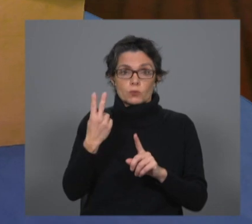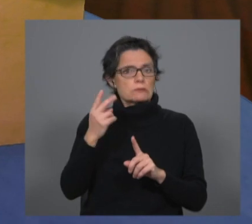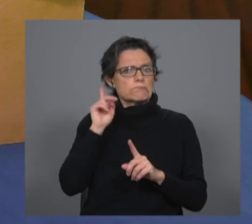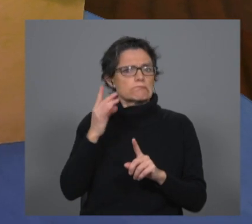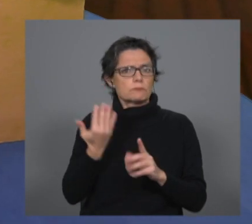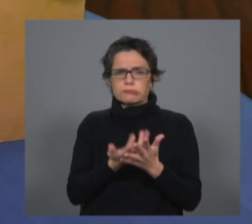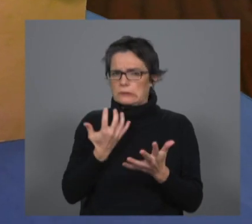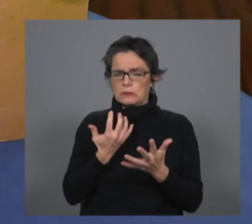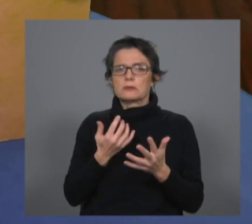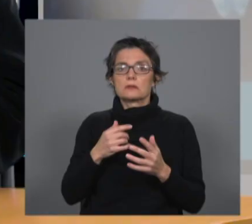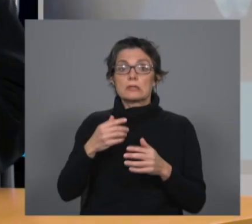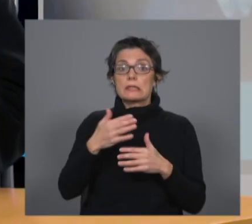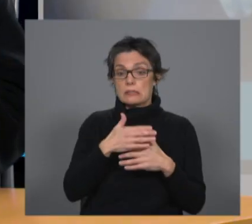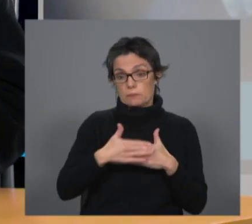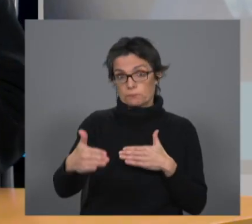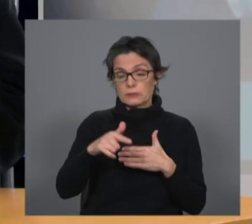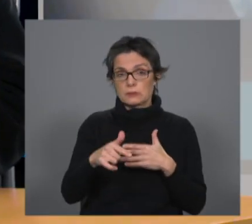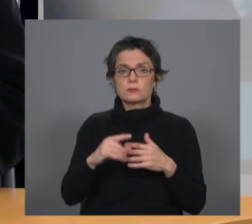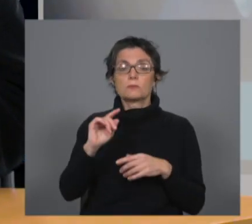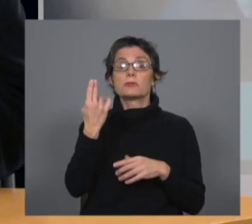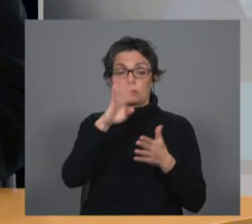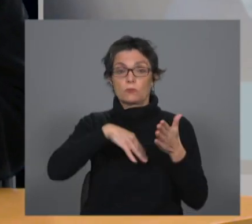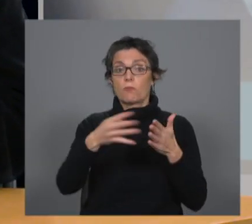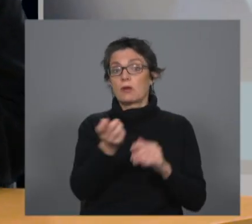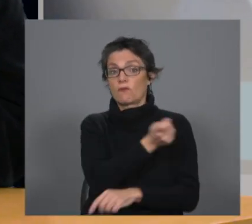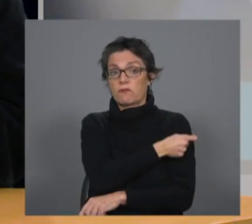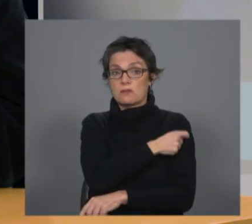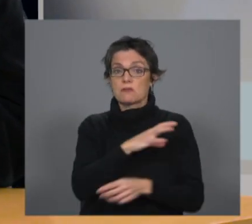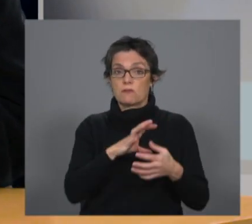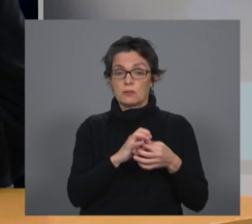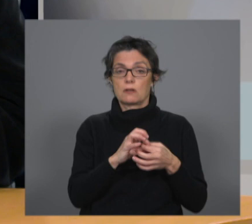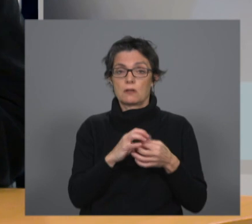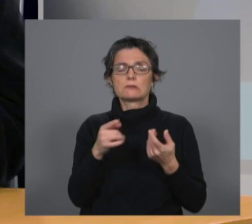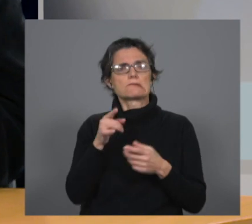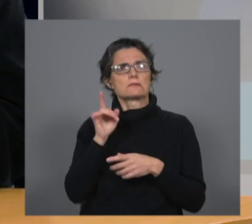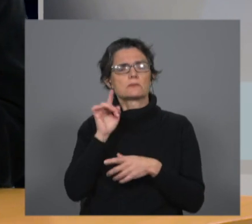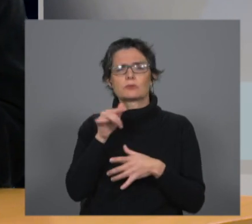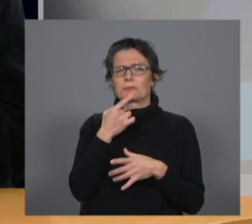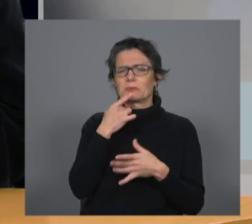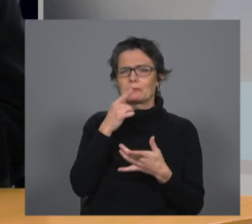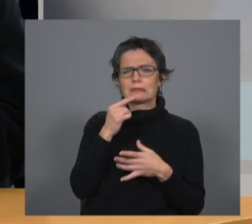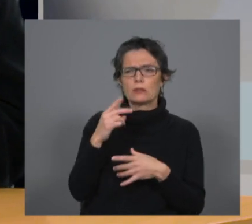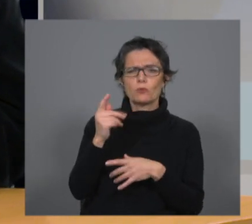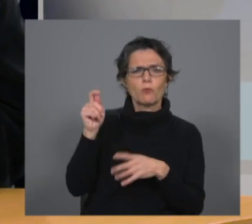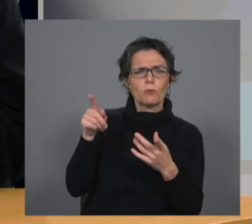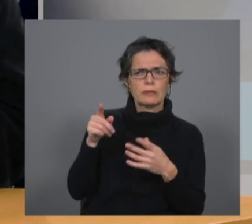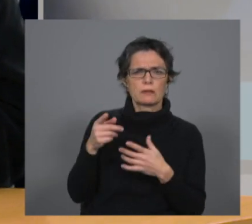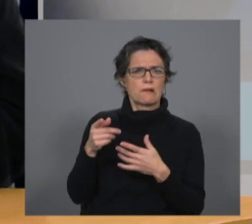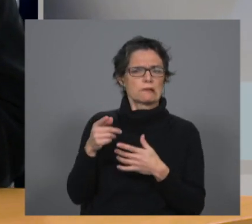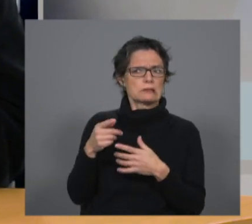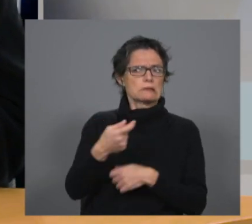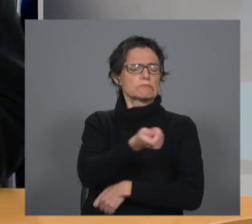o plano de vacinação. E será muito importante perceber se a União Europeia consegue vacinar de